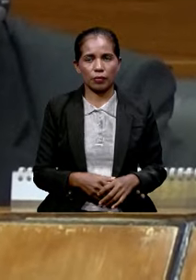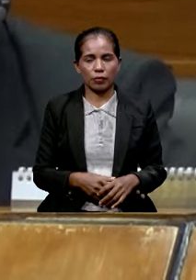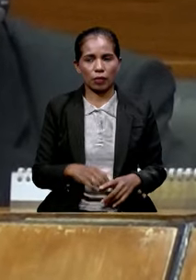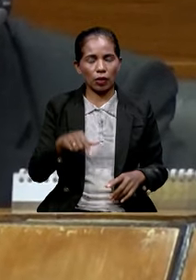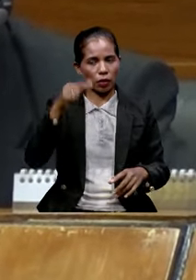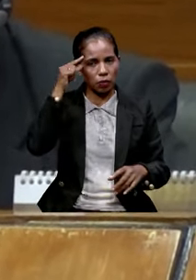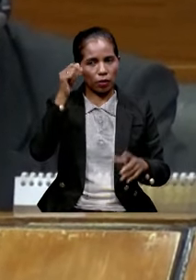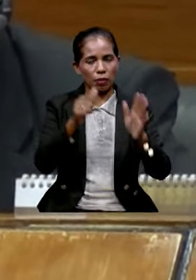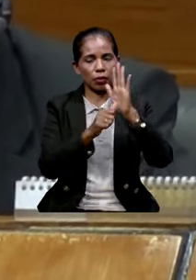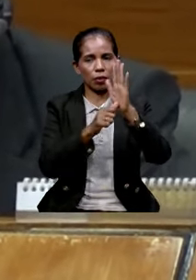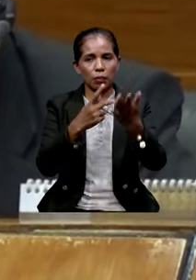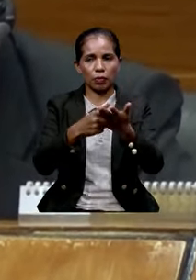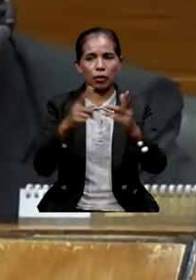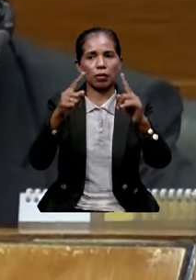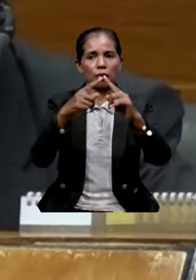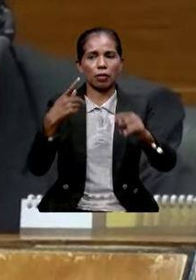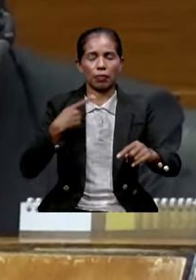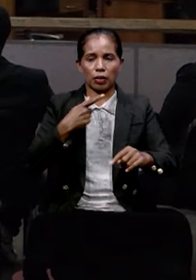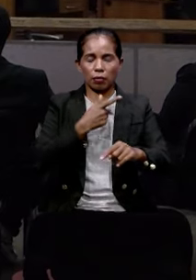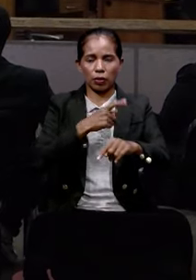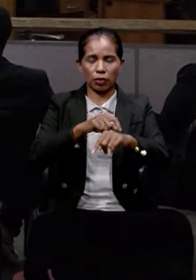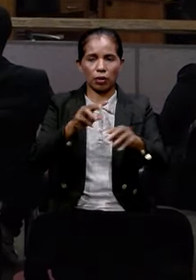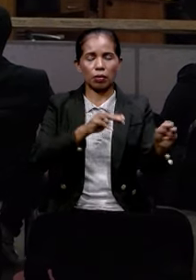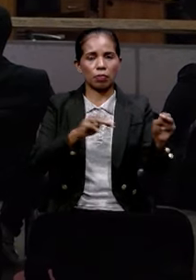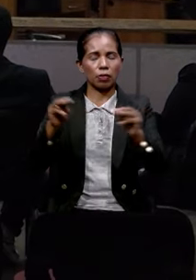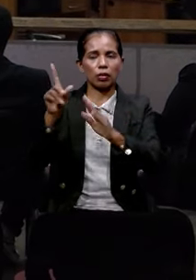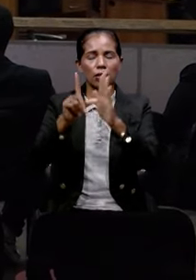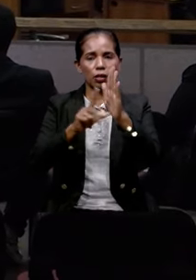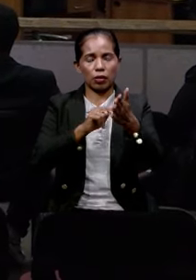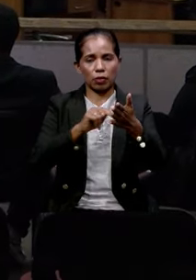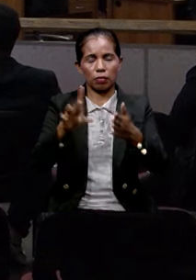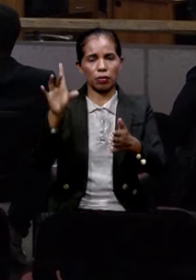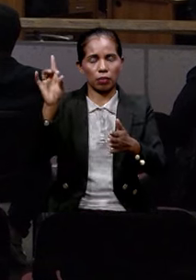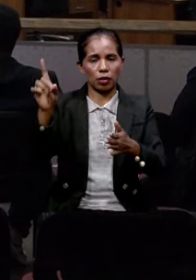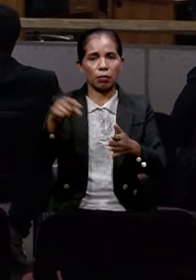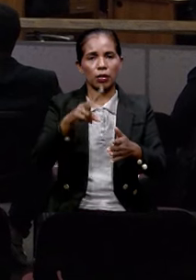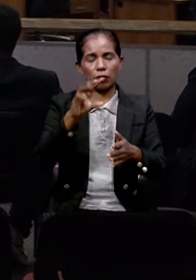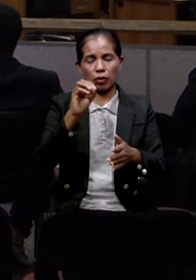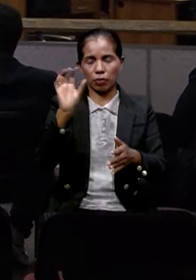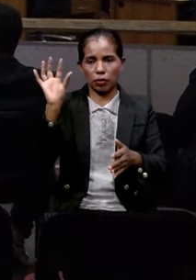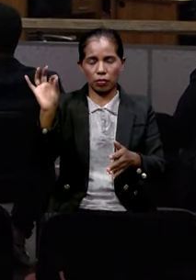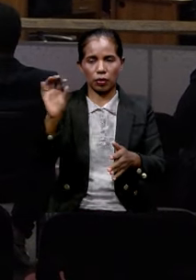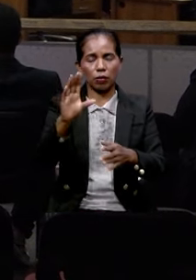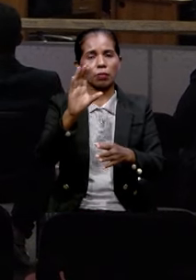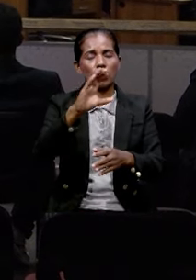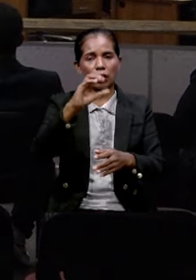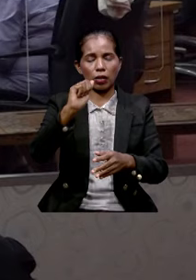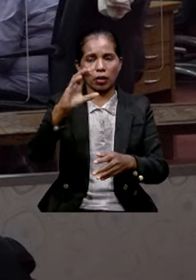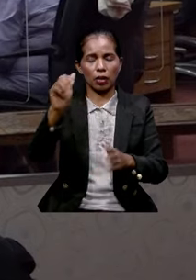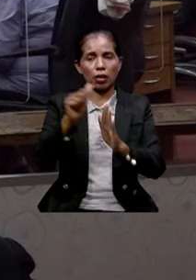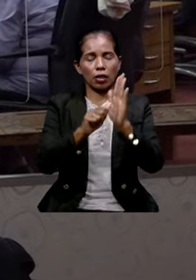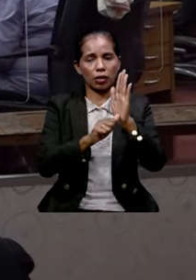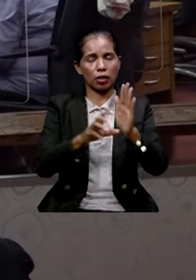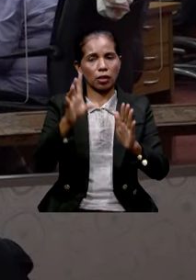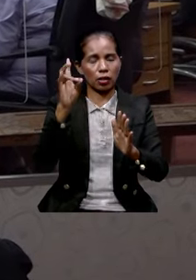Governo apresenta proposta para o Parlamento Nacional atual alteração da lei número 8 para regulação com a Comissão Anticorrupção, artigo 8, que